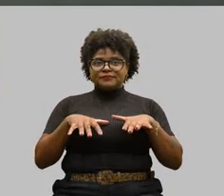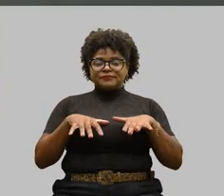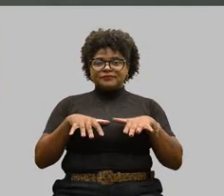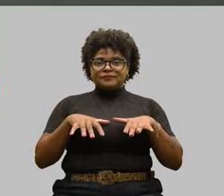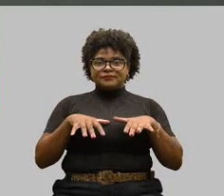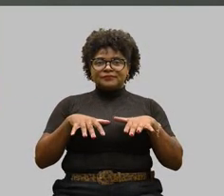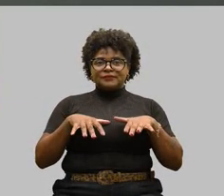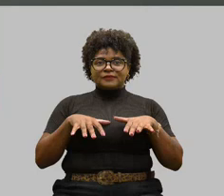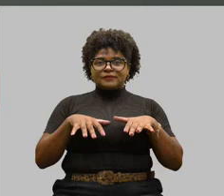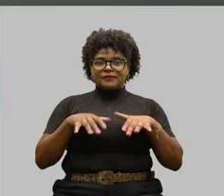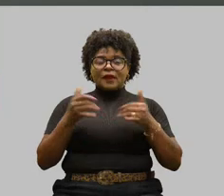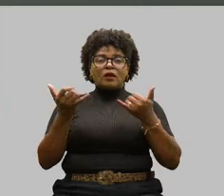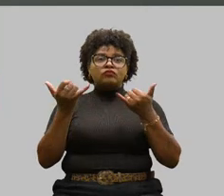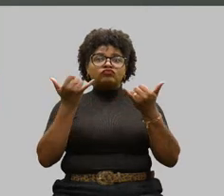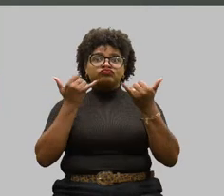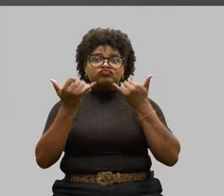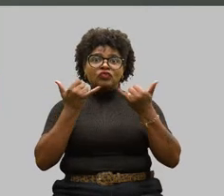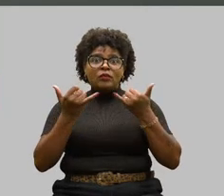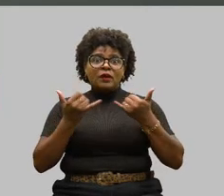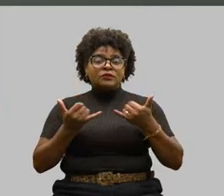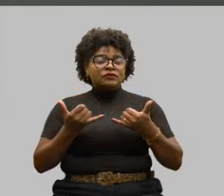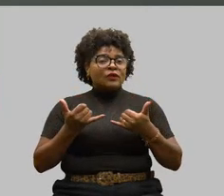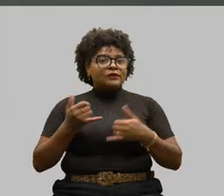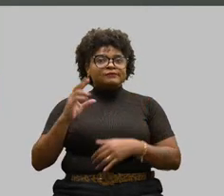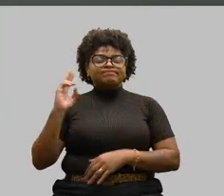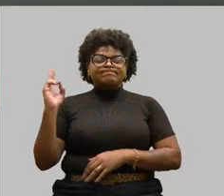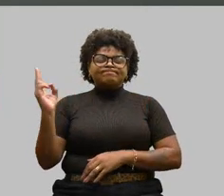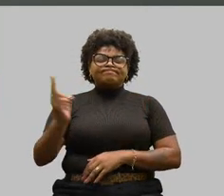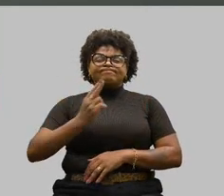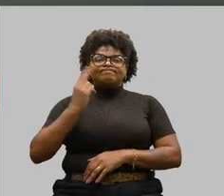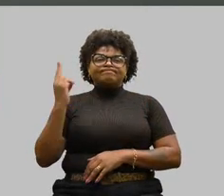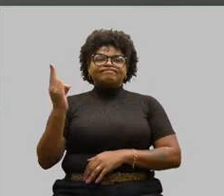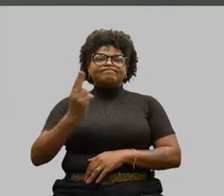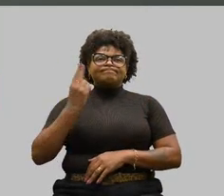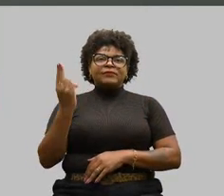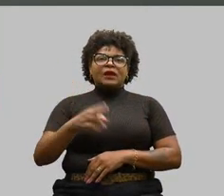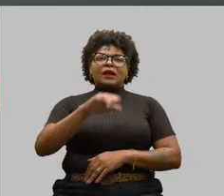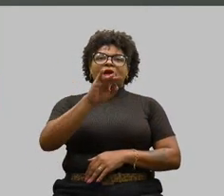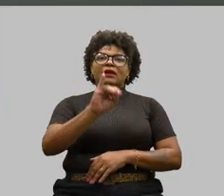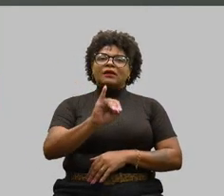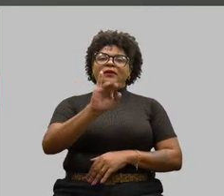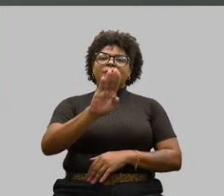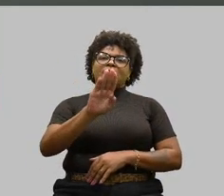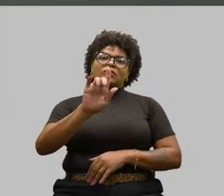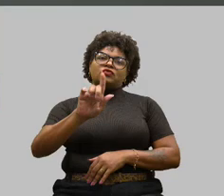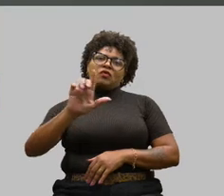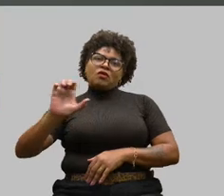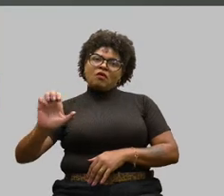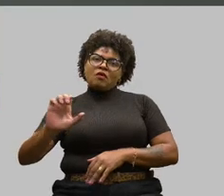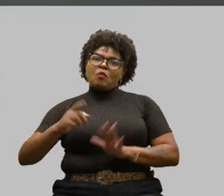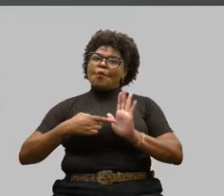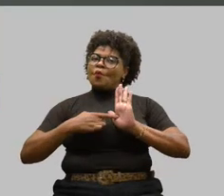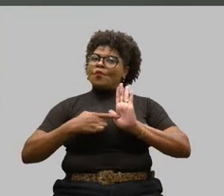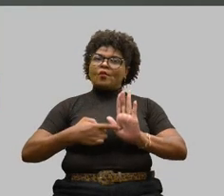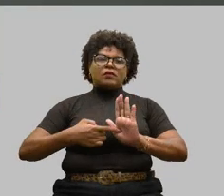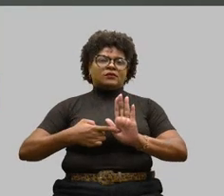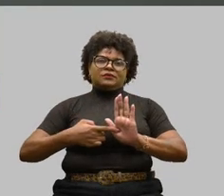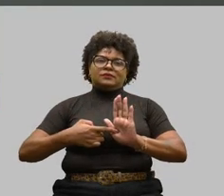Dados alarmantes o IBGE revela e nós temos